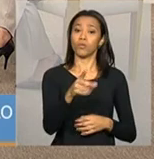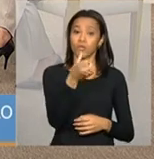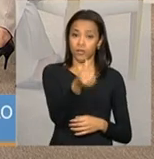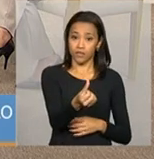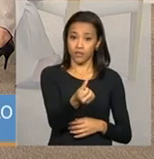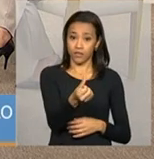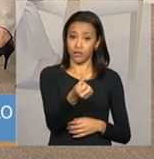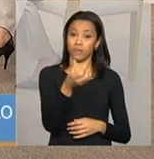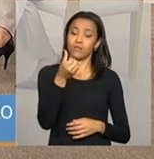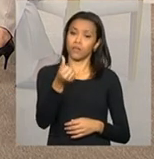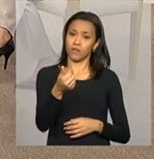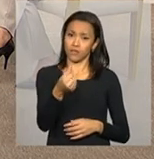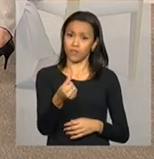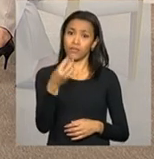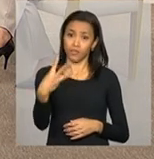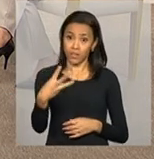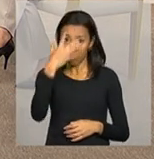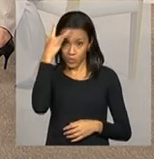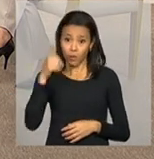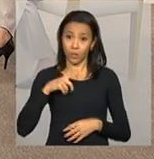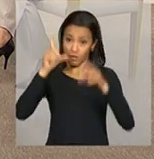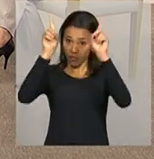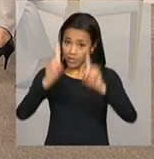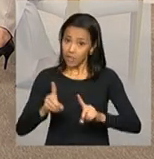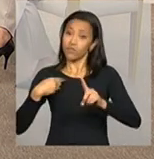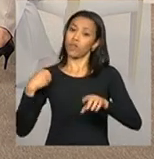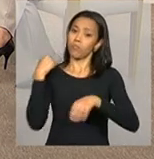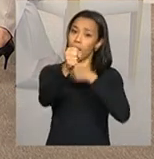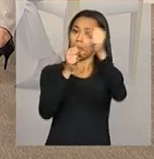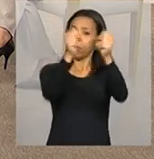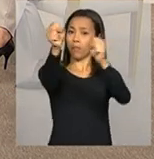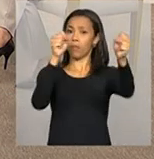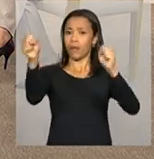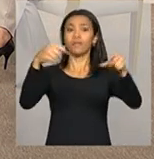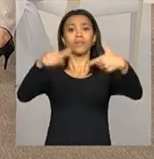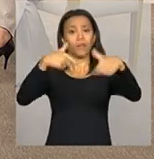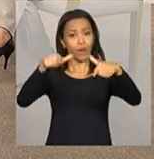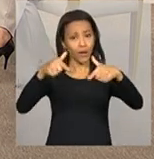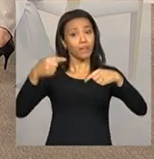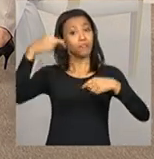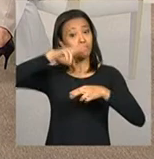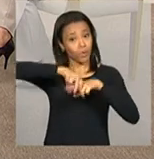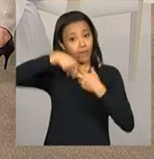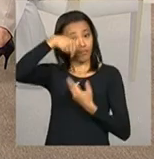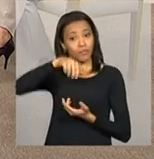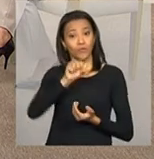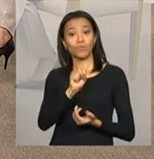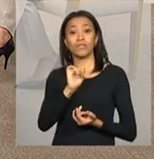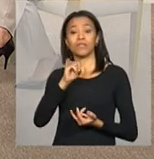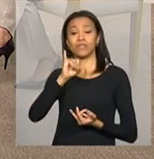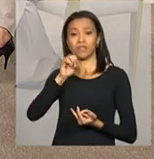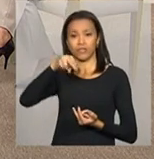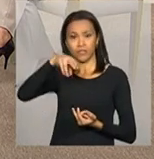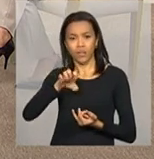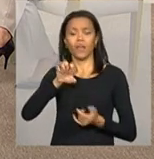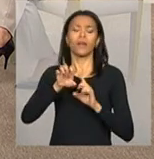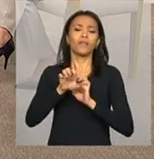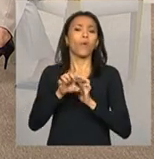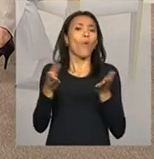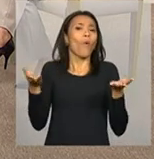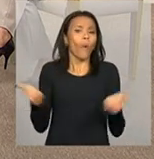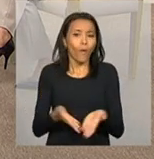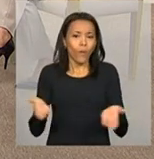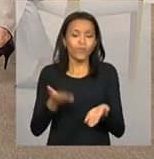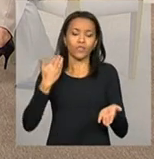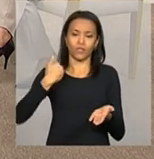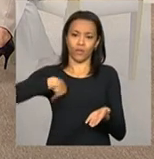8.763 pessoas com deficiência foram colocadas em oportunidade de emprego por meio do Cine. Só que, por outro lado, atualmente no nosso sistema hoje,